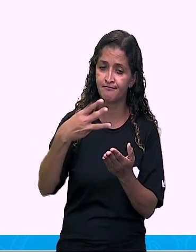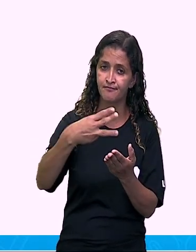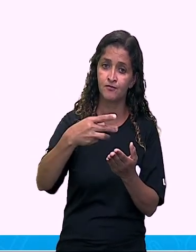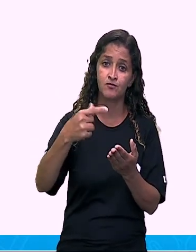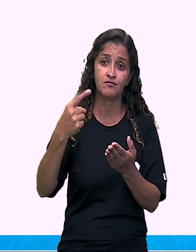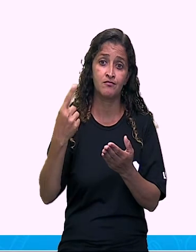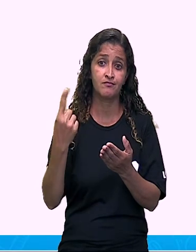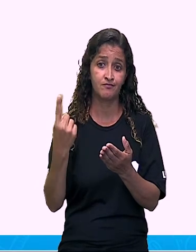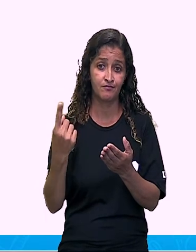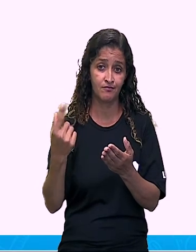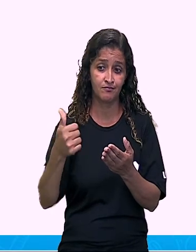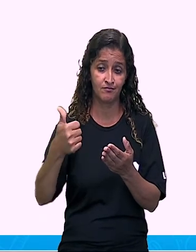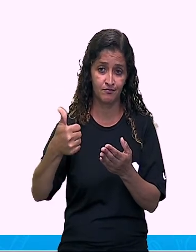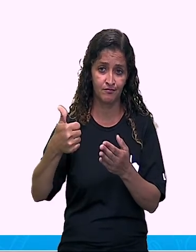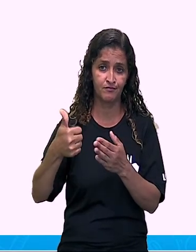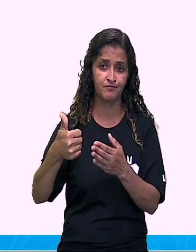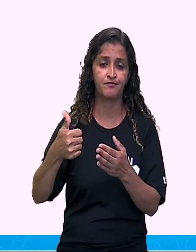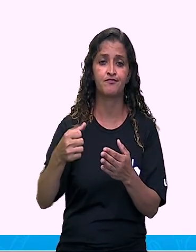31.